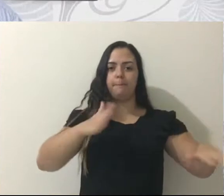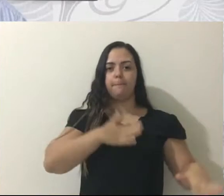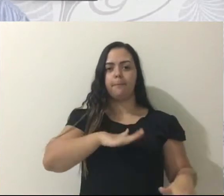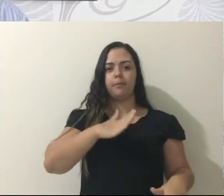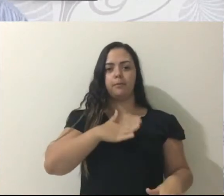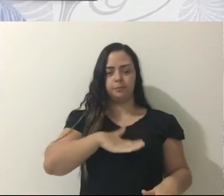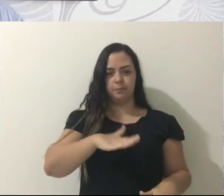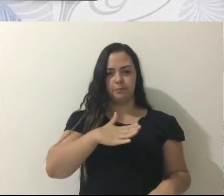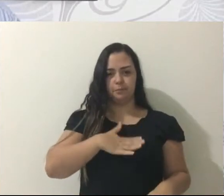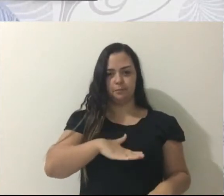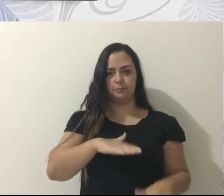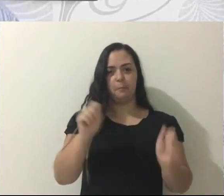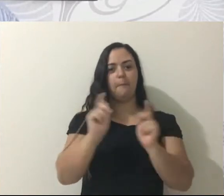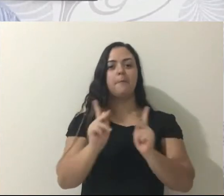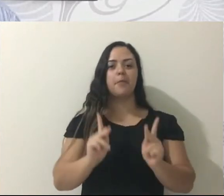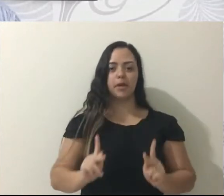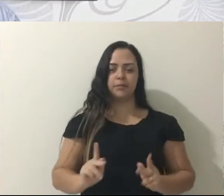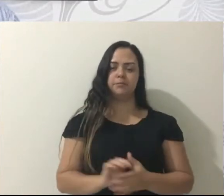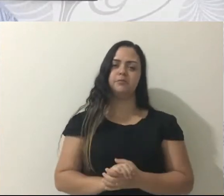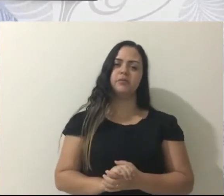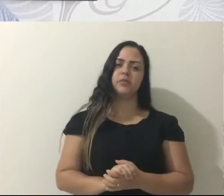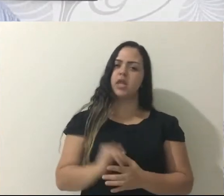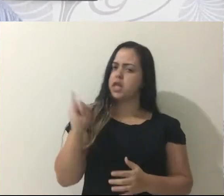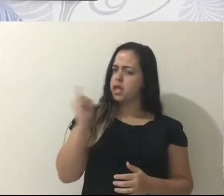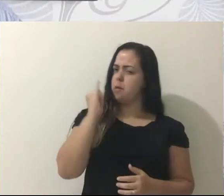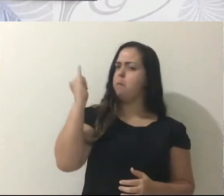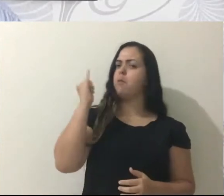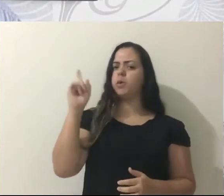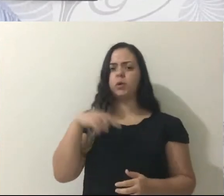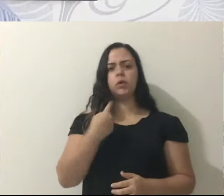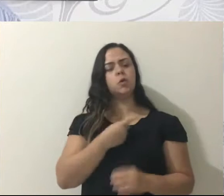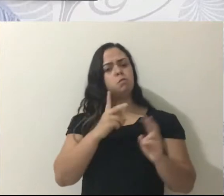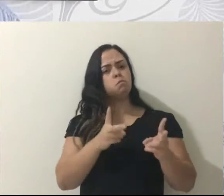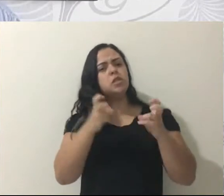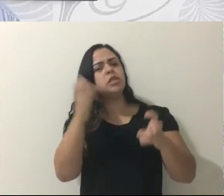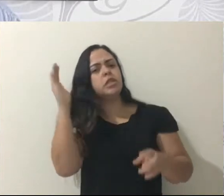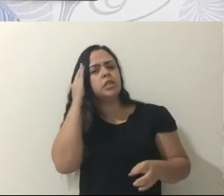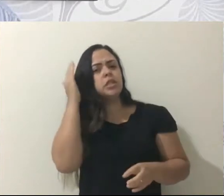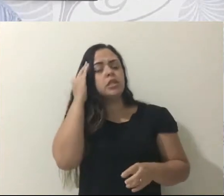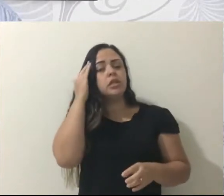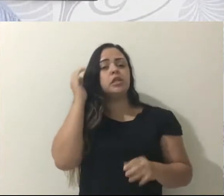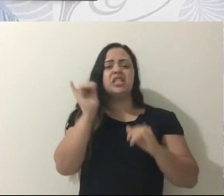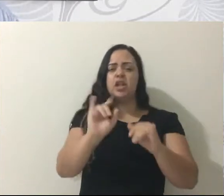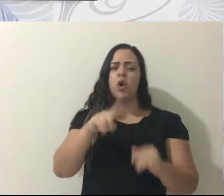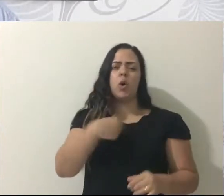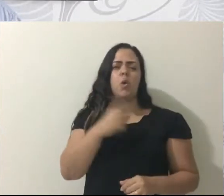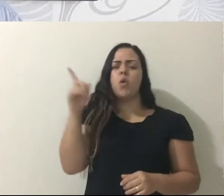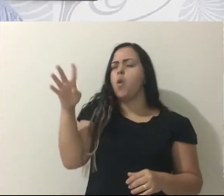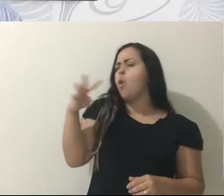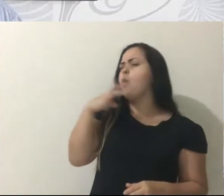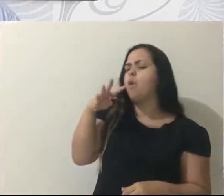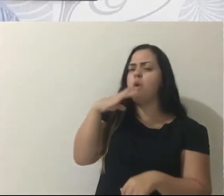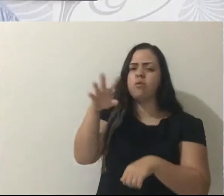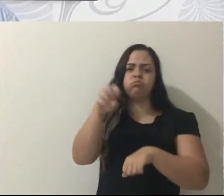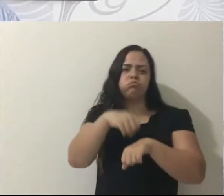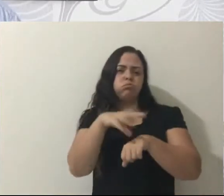torna em bonança. É importante entendermos que por mais conhecimento, por mais habilidade